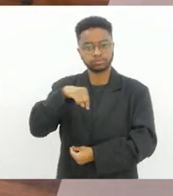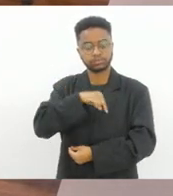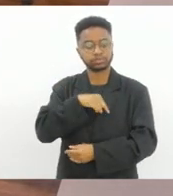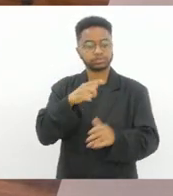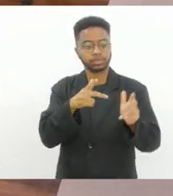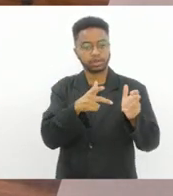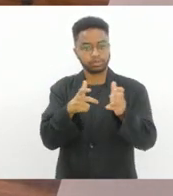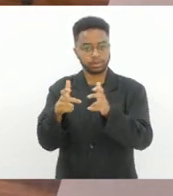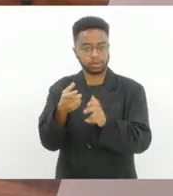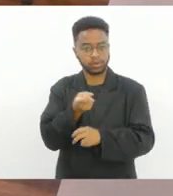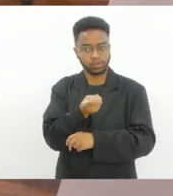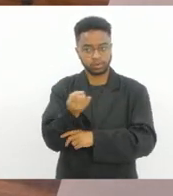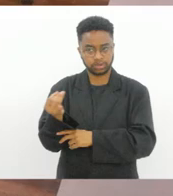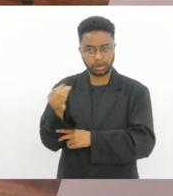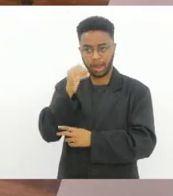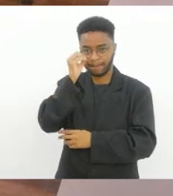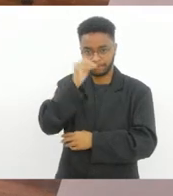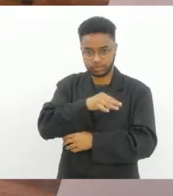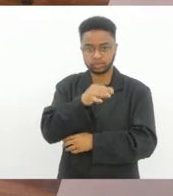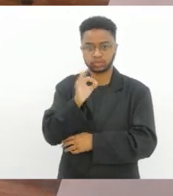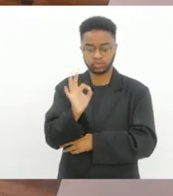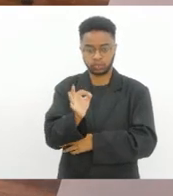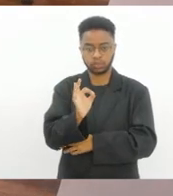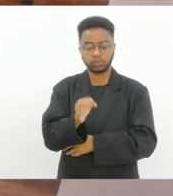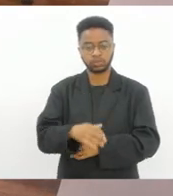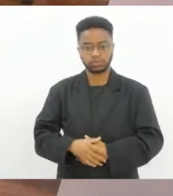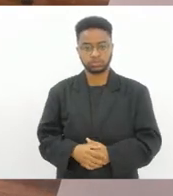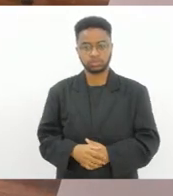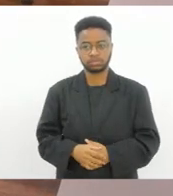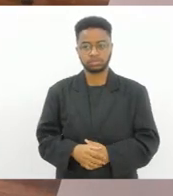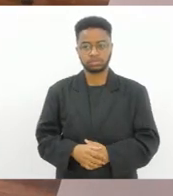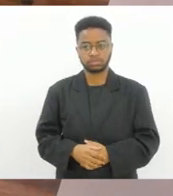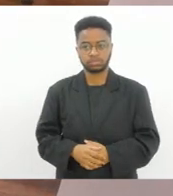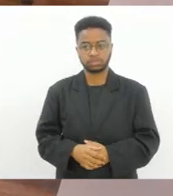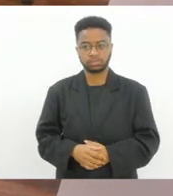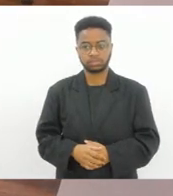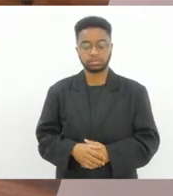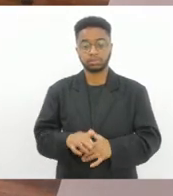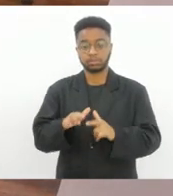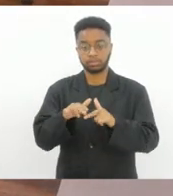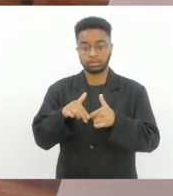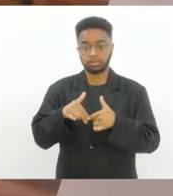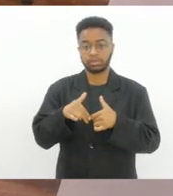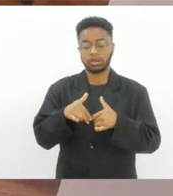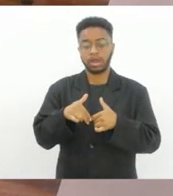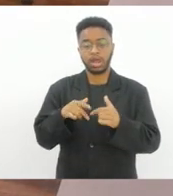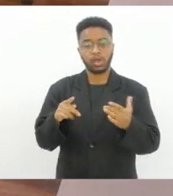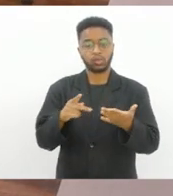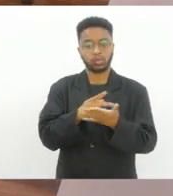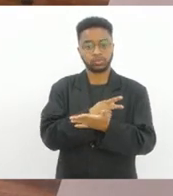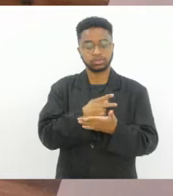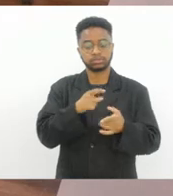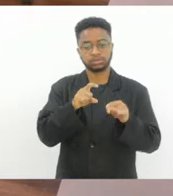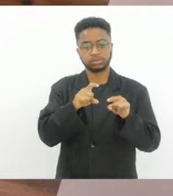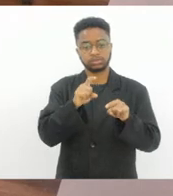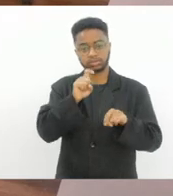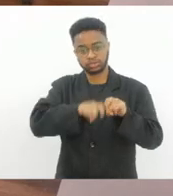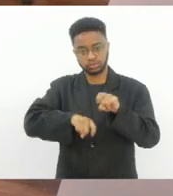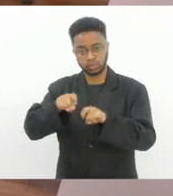números absurdos que a prática e os saberes do estupro produzem.